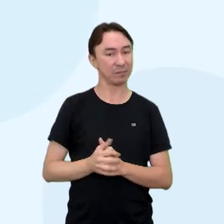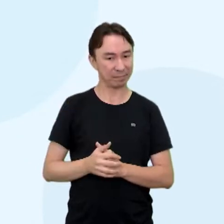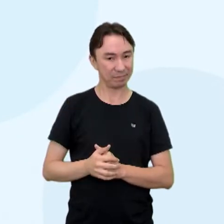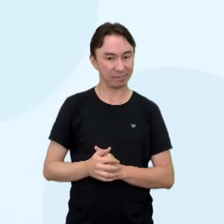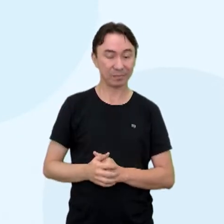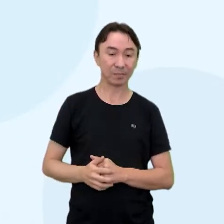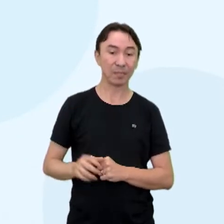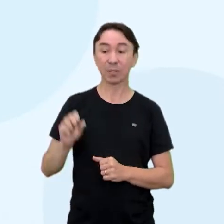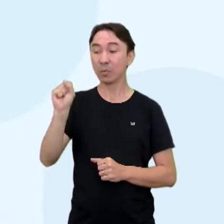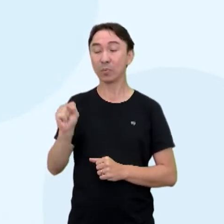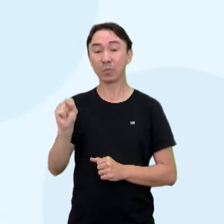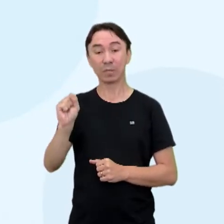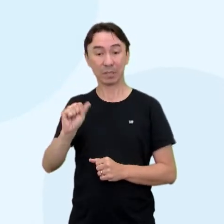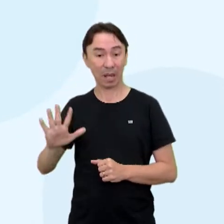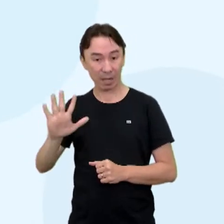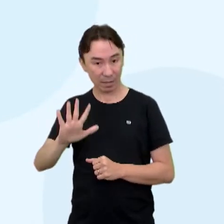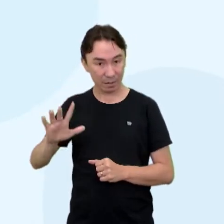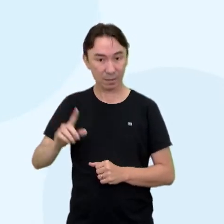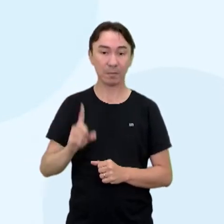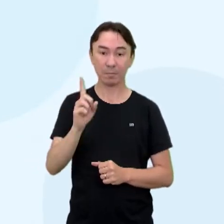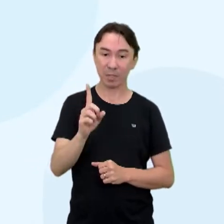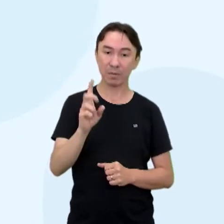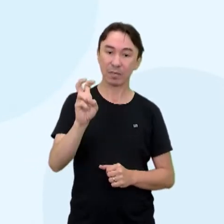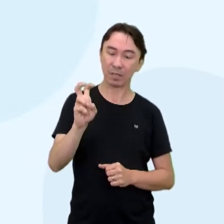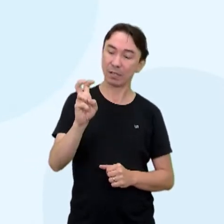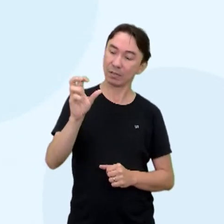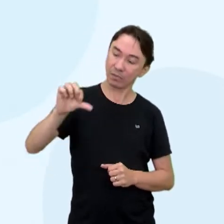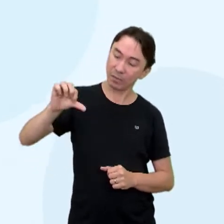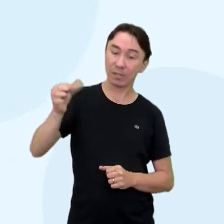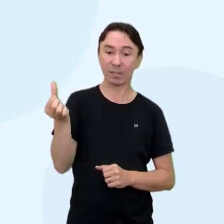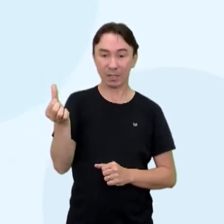1.596 de 2012 foi para R$